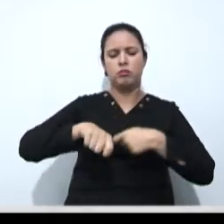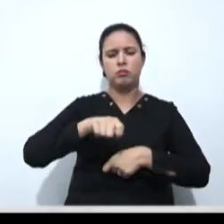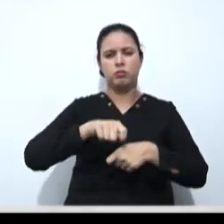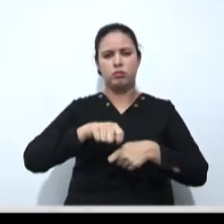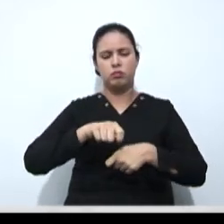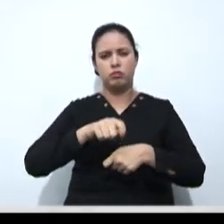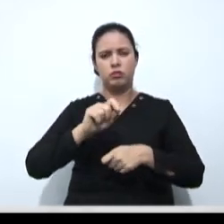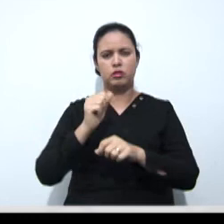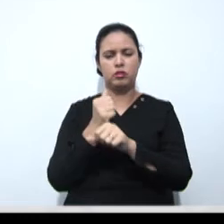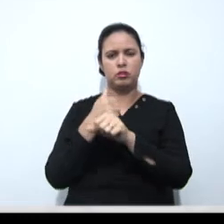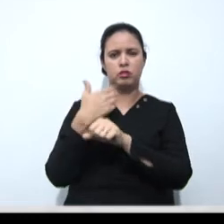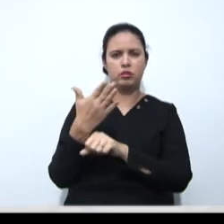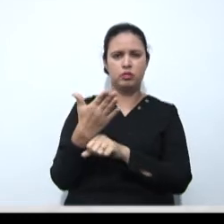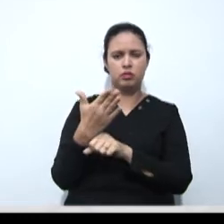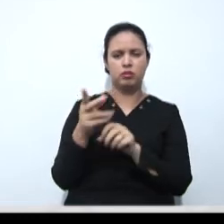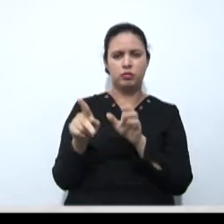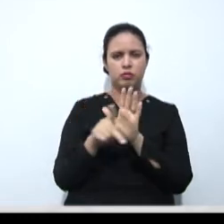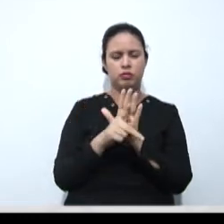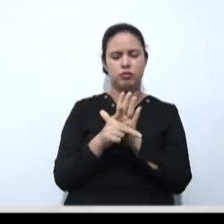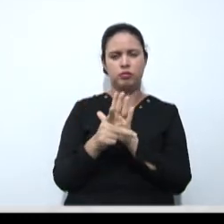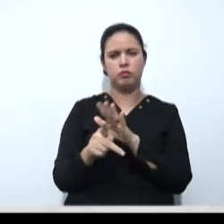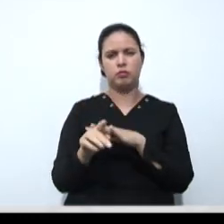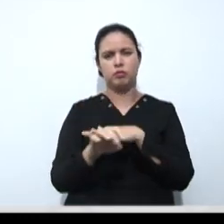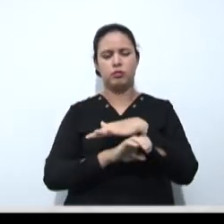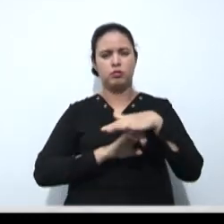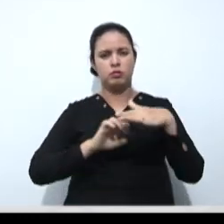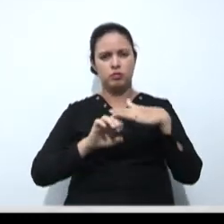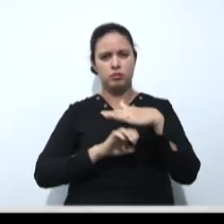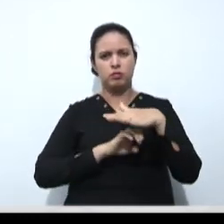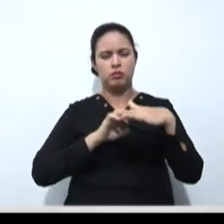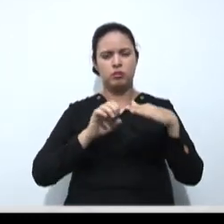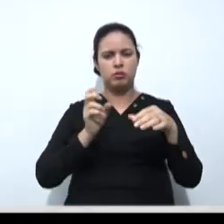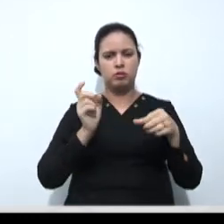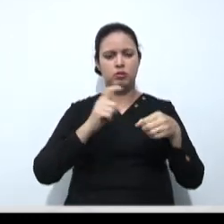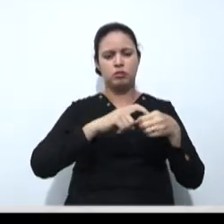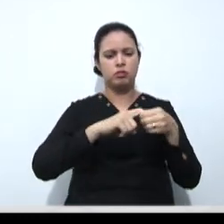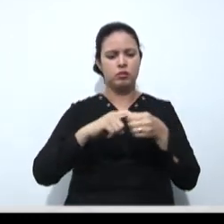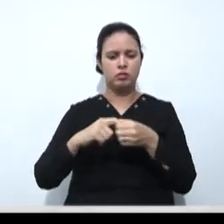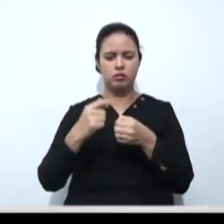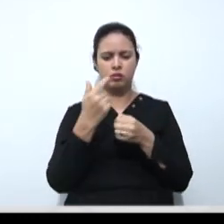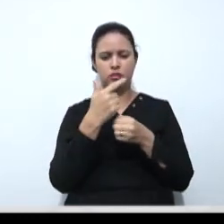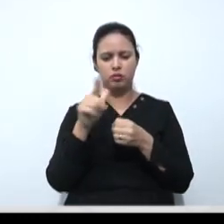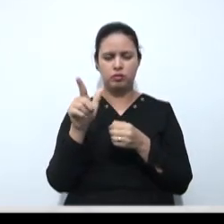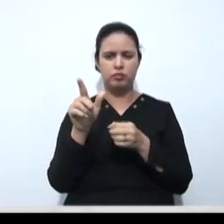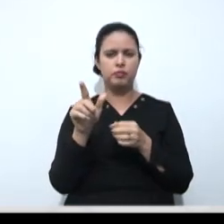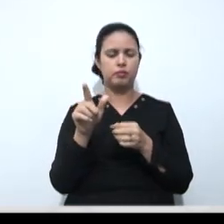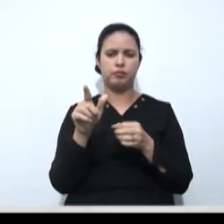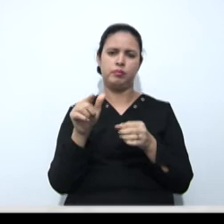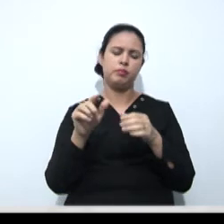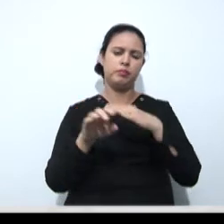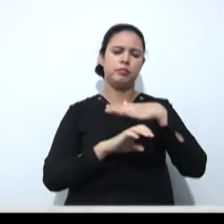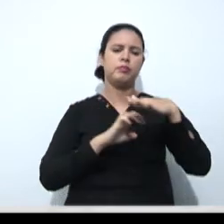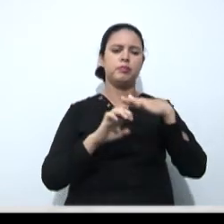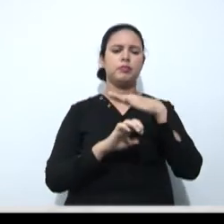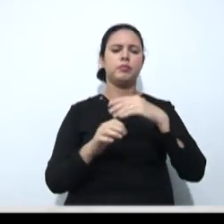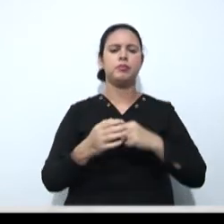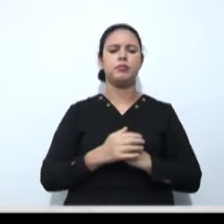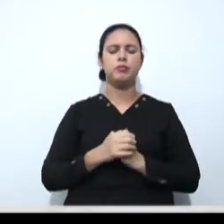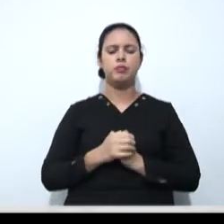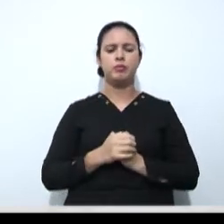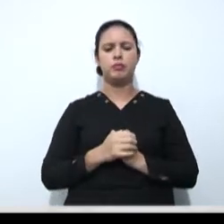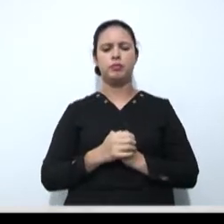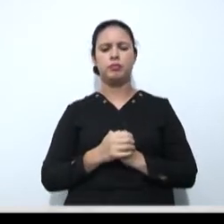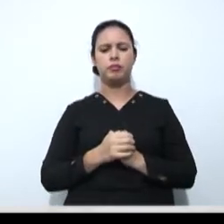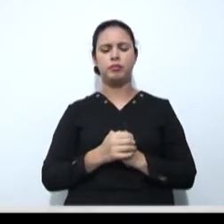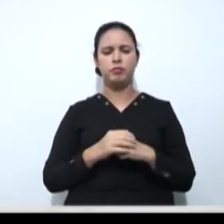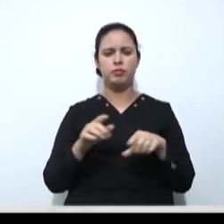relações externas da empresa, parcerias com outras empresas, com outras organizações locais. Na inovação de